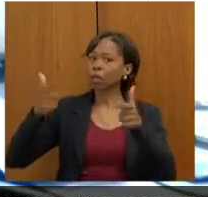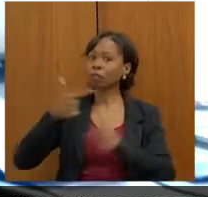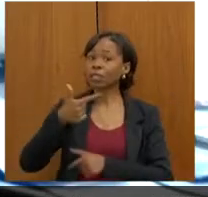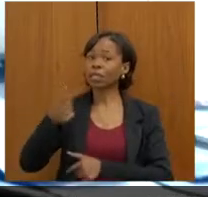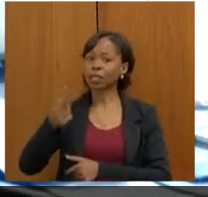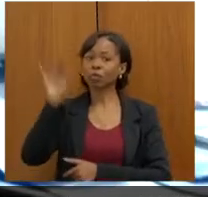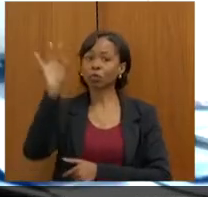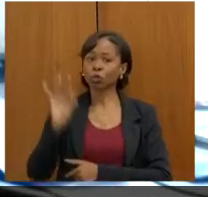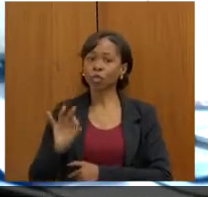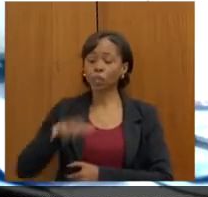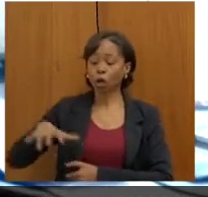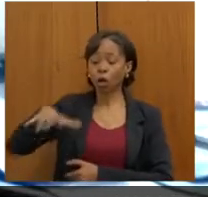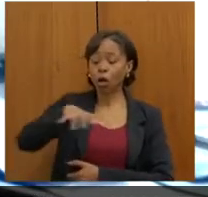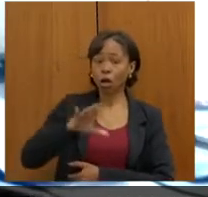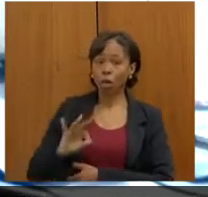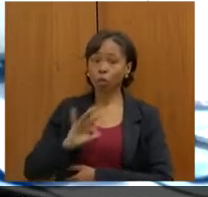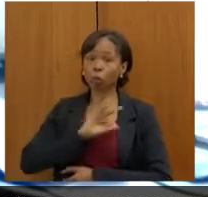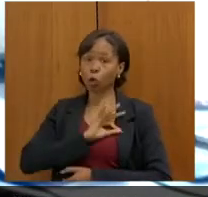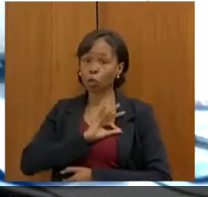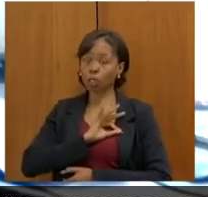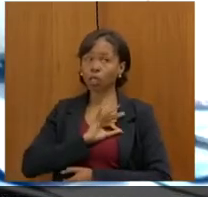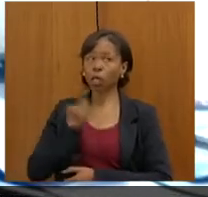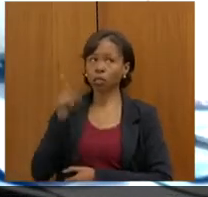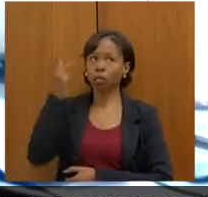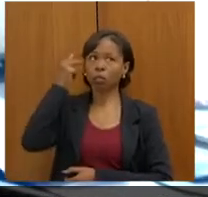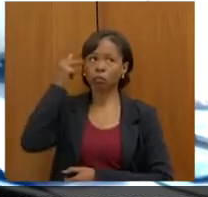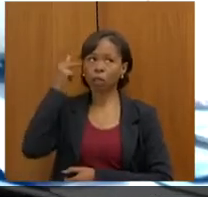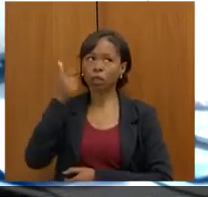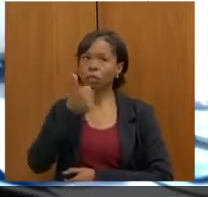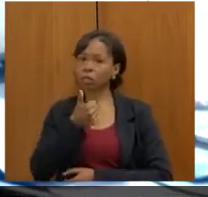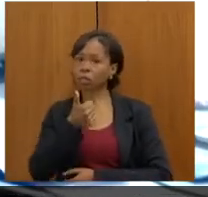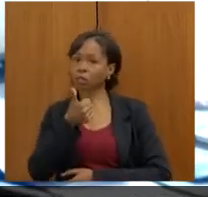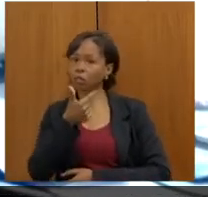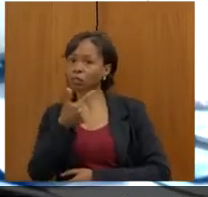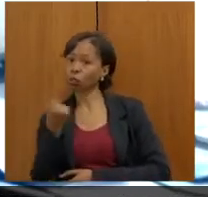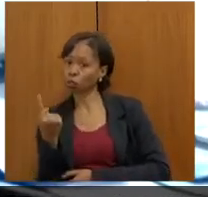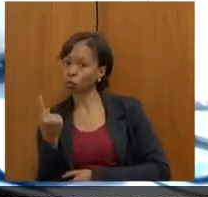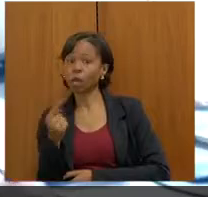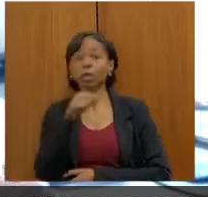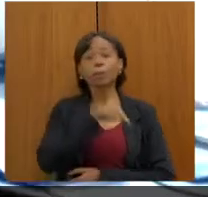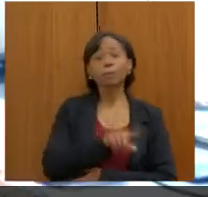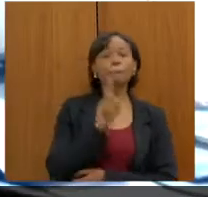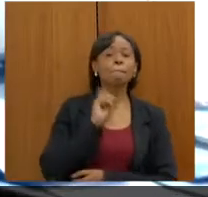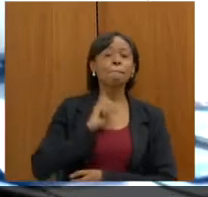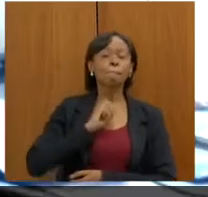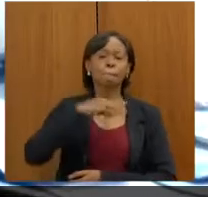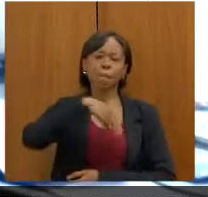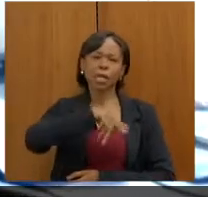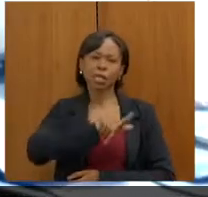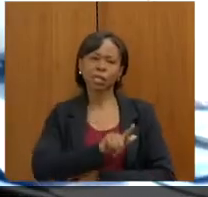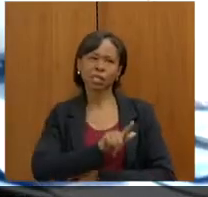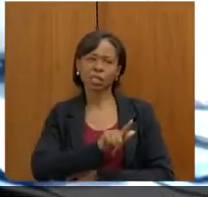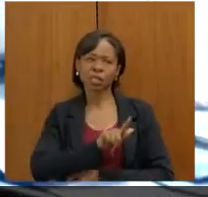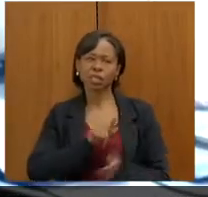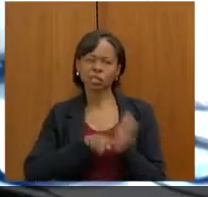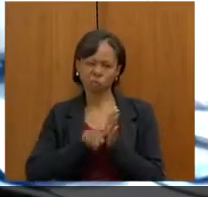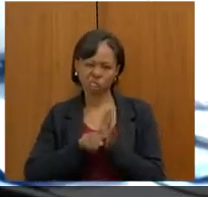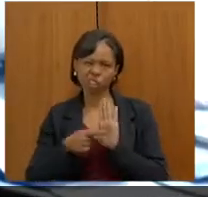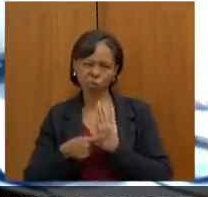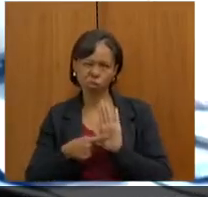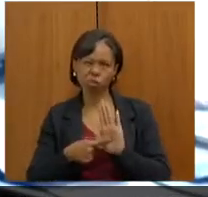por tempo de delegacias estão no Estado de São Paulo Então você 121 e Minas contra né segundo essa pesquisa